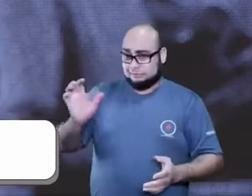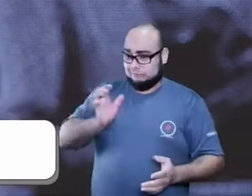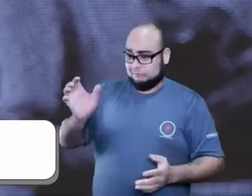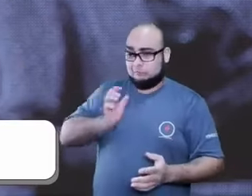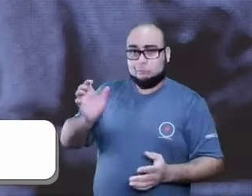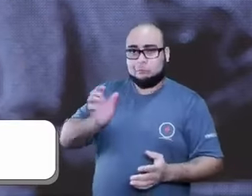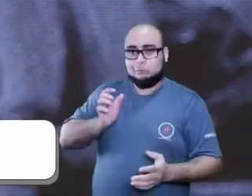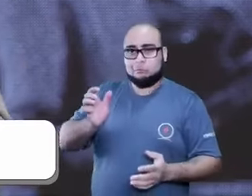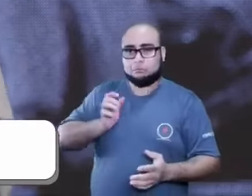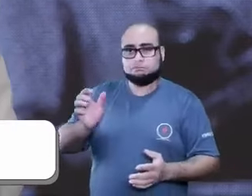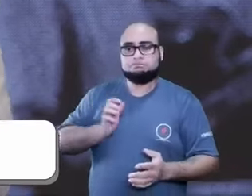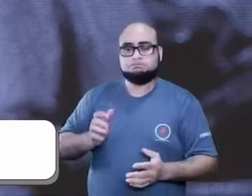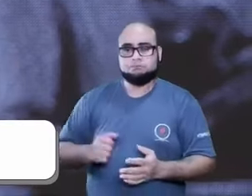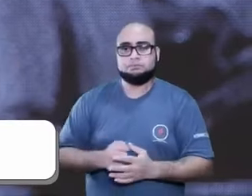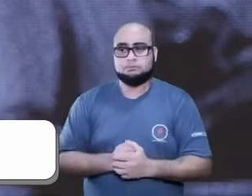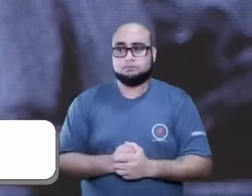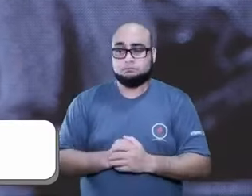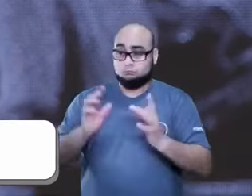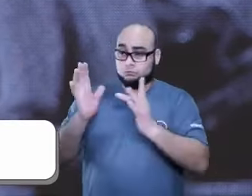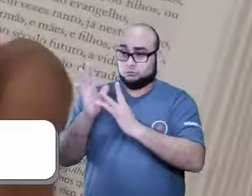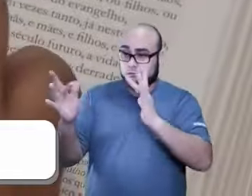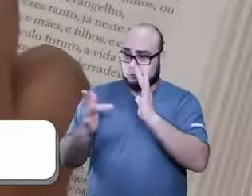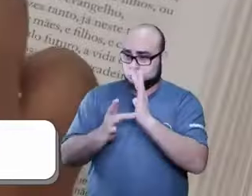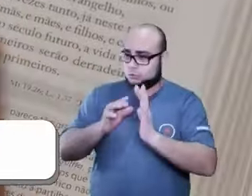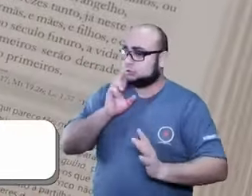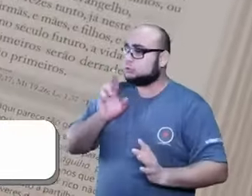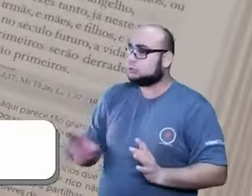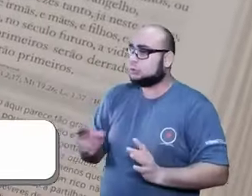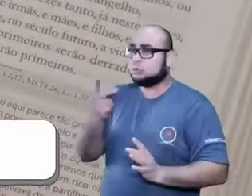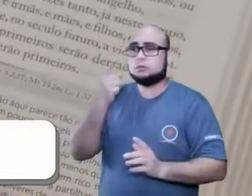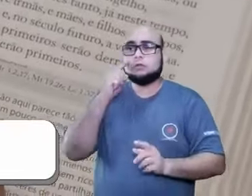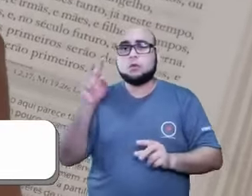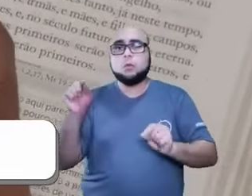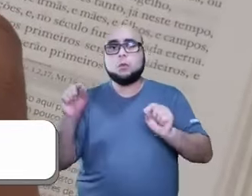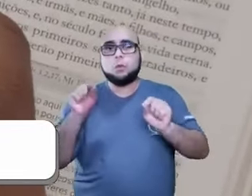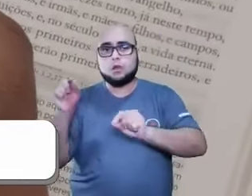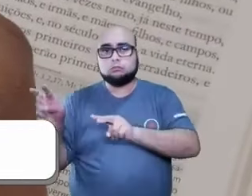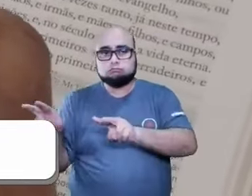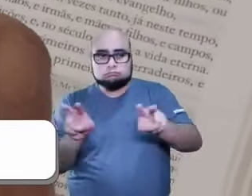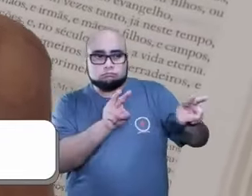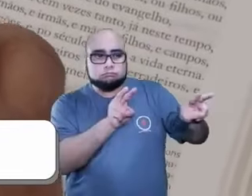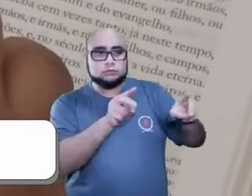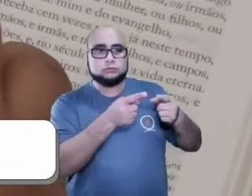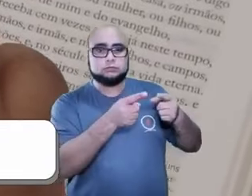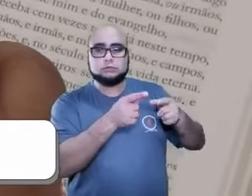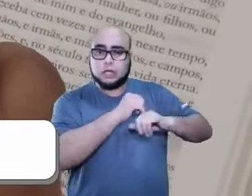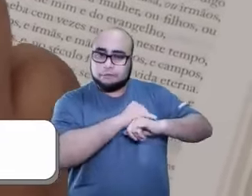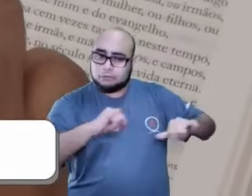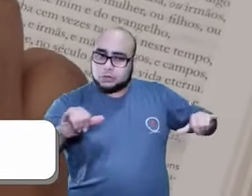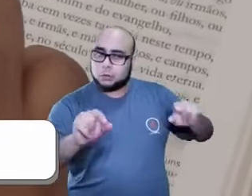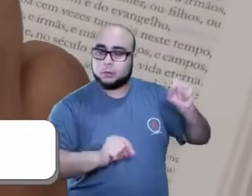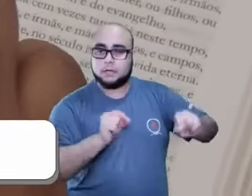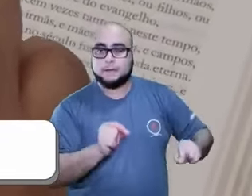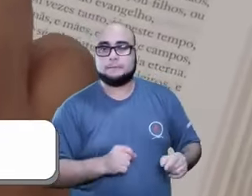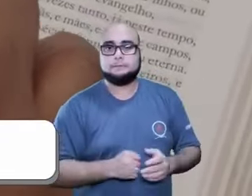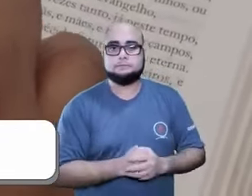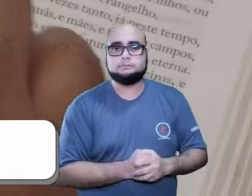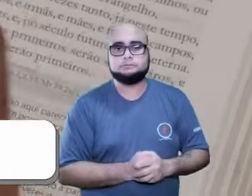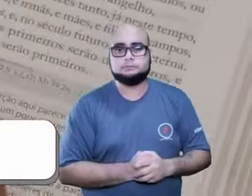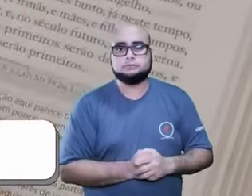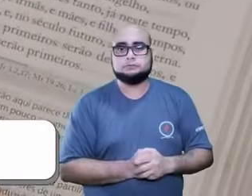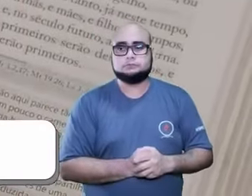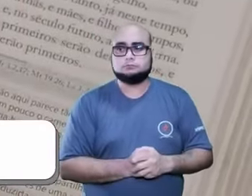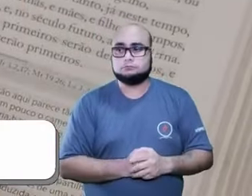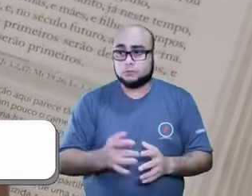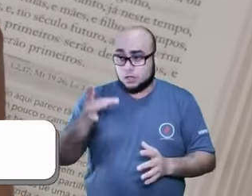propriedades. Então Jesus, olhando ao redor, disse aos seus discípulos: quão dificilmente entrarão no